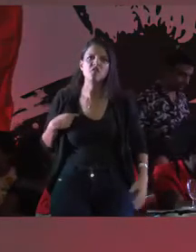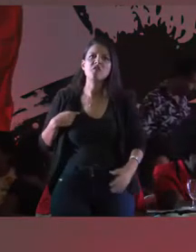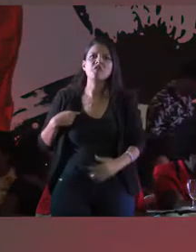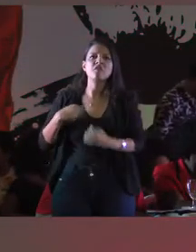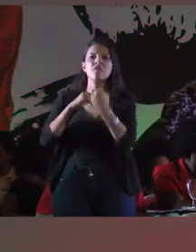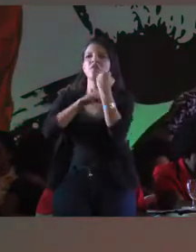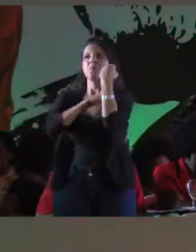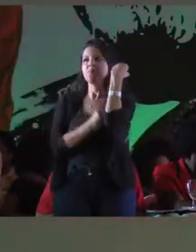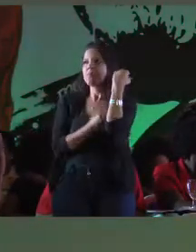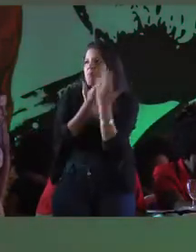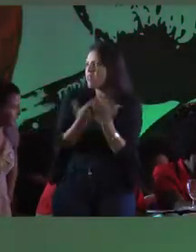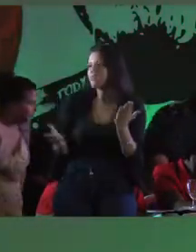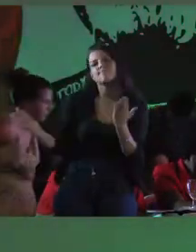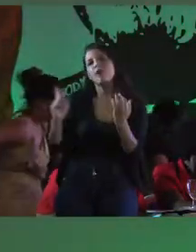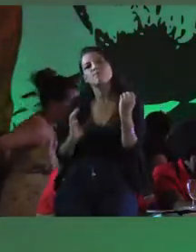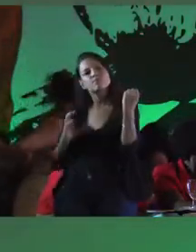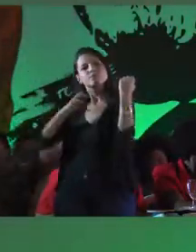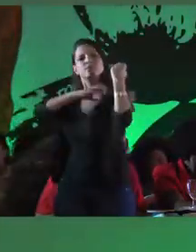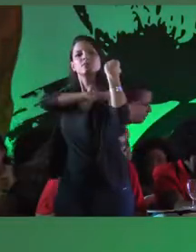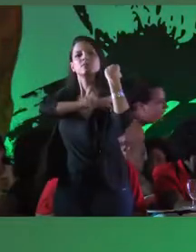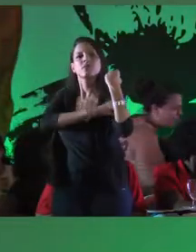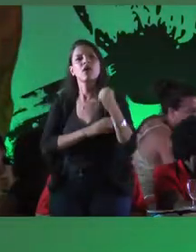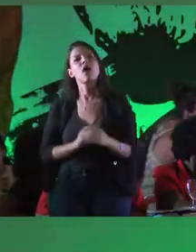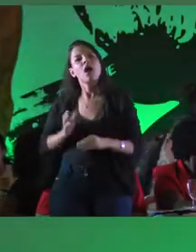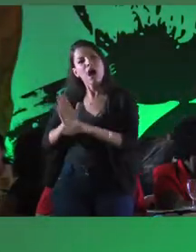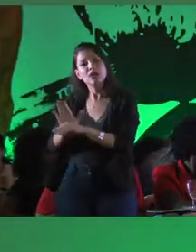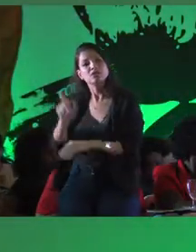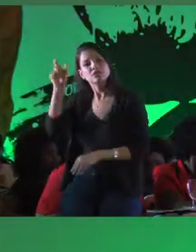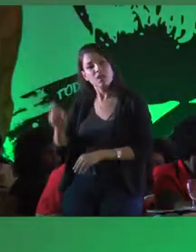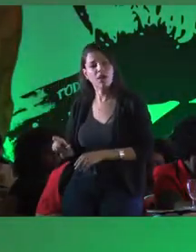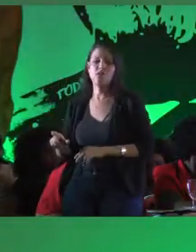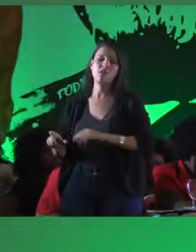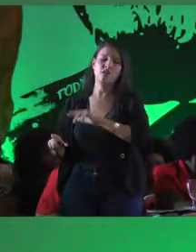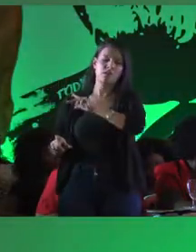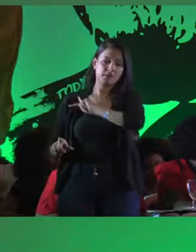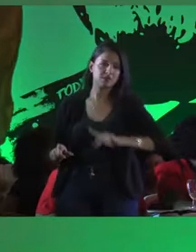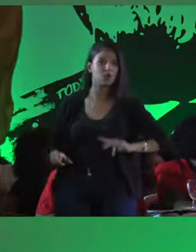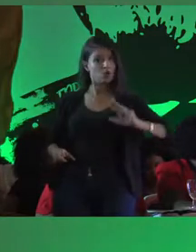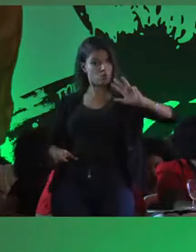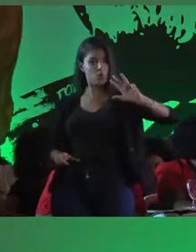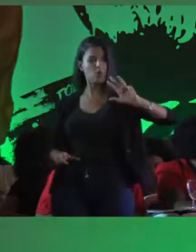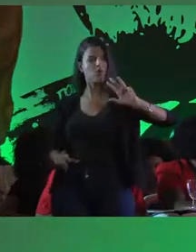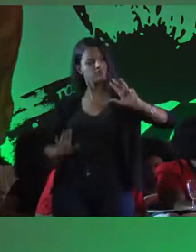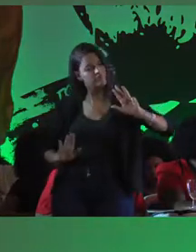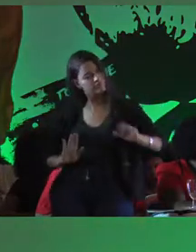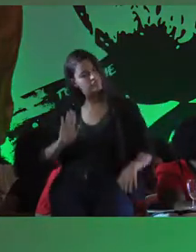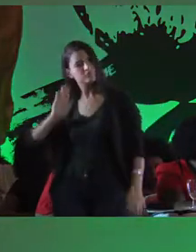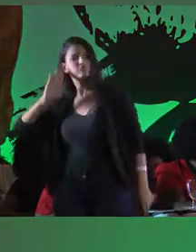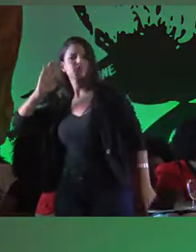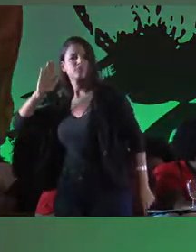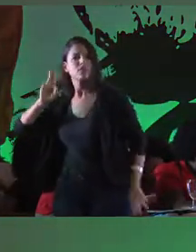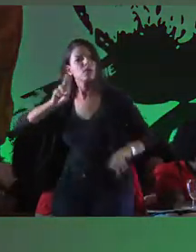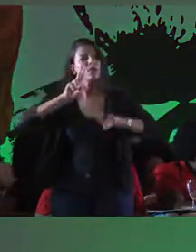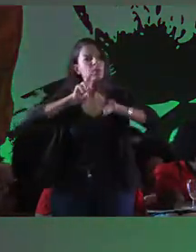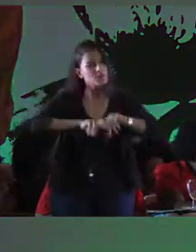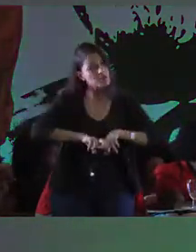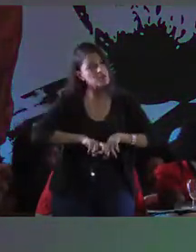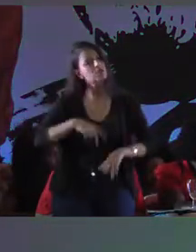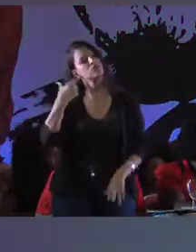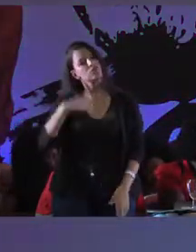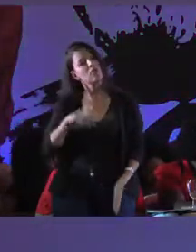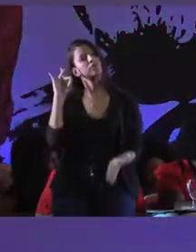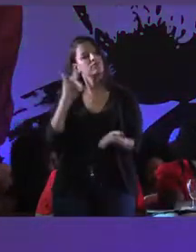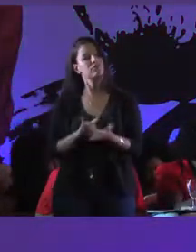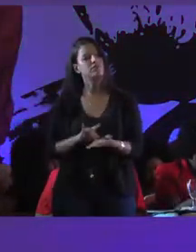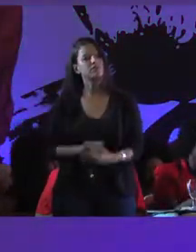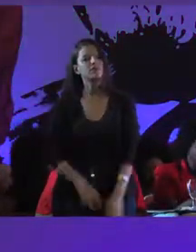força de construir a sua candidatura. Por isso, reafirmamos aqui. O